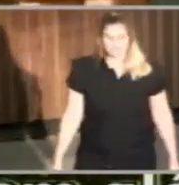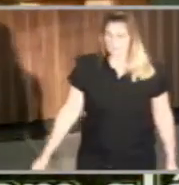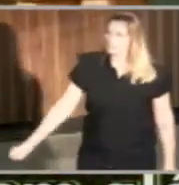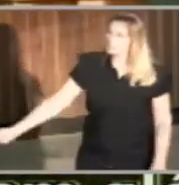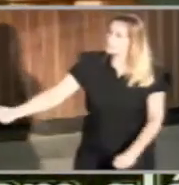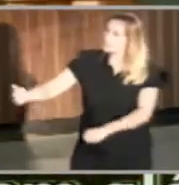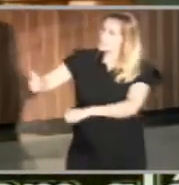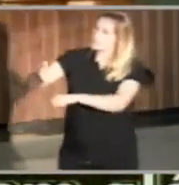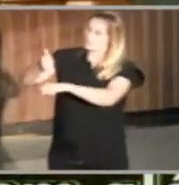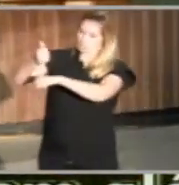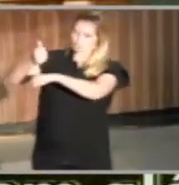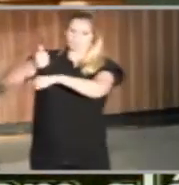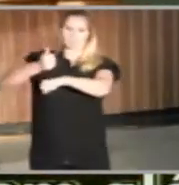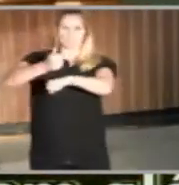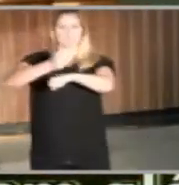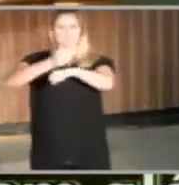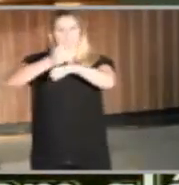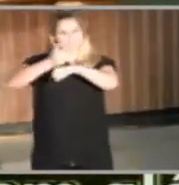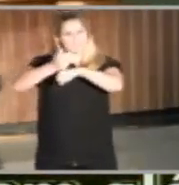soberano,